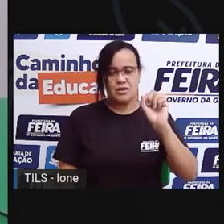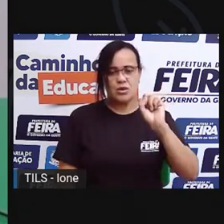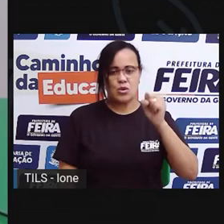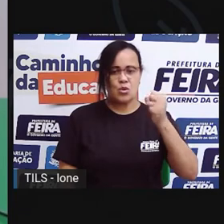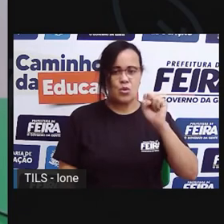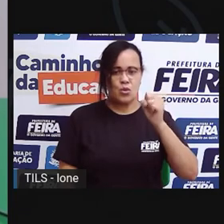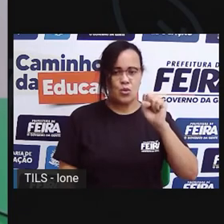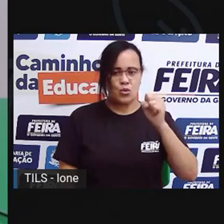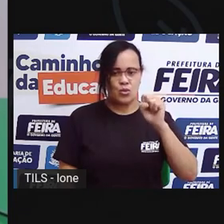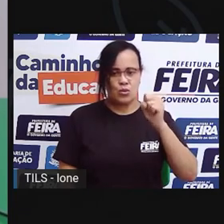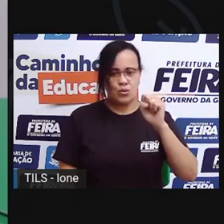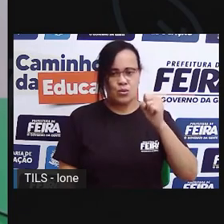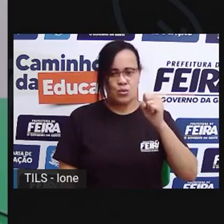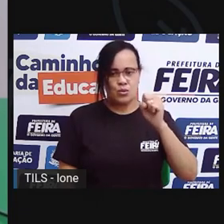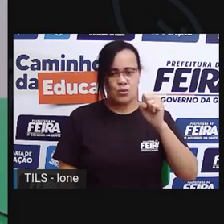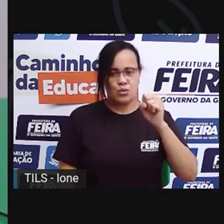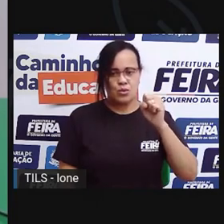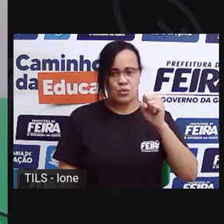sete,